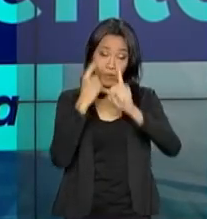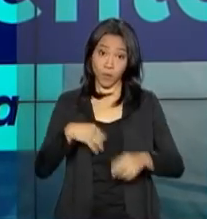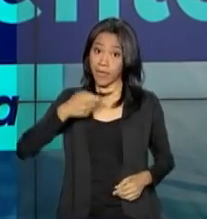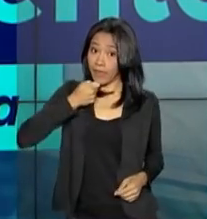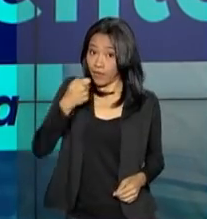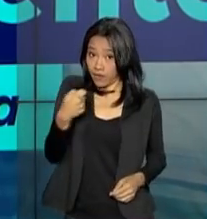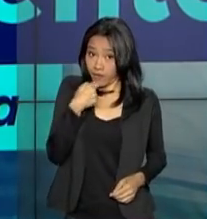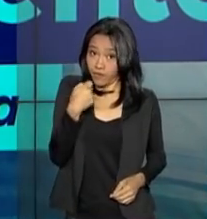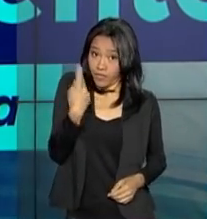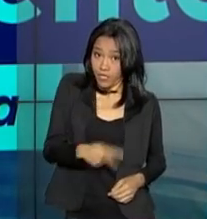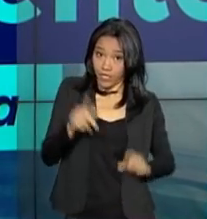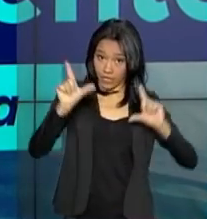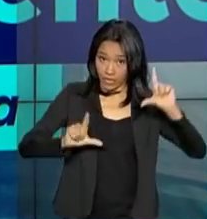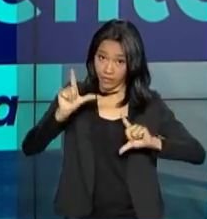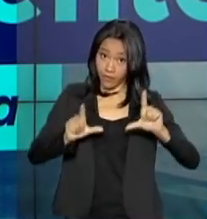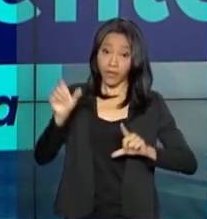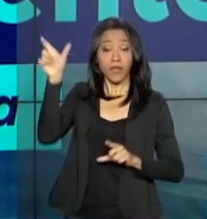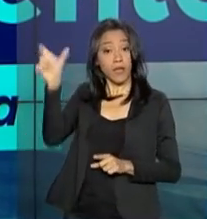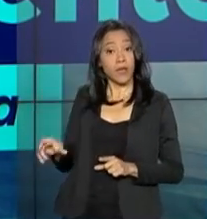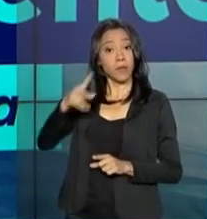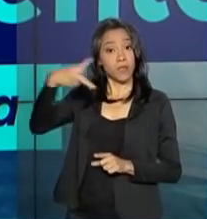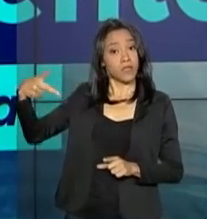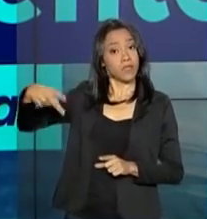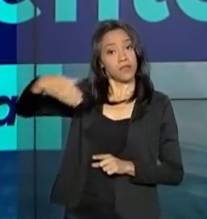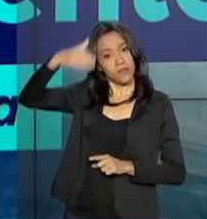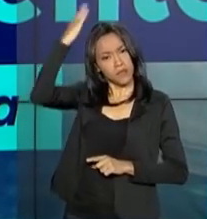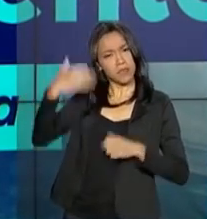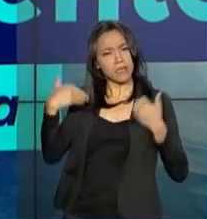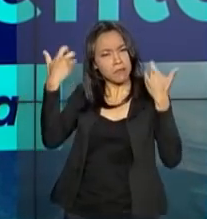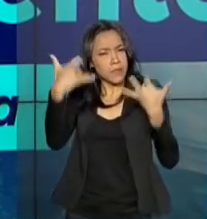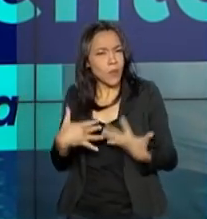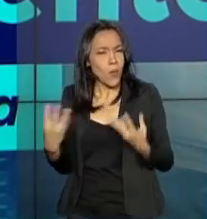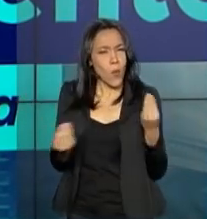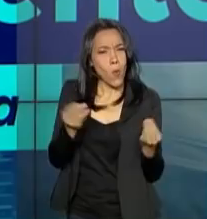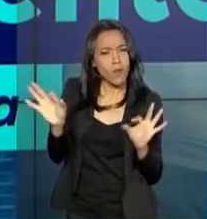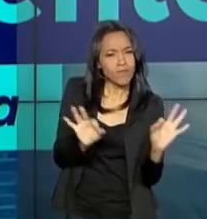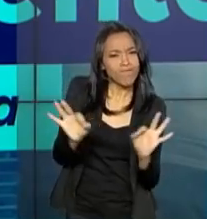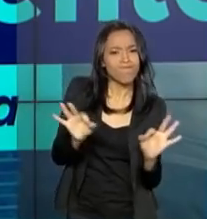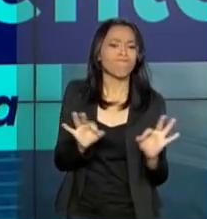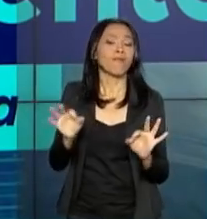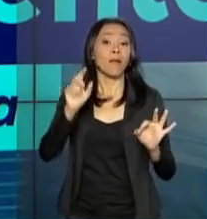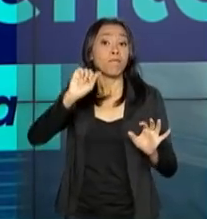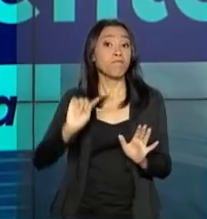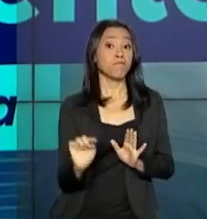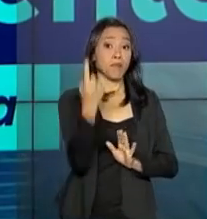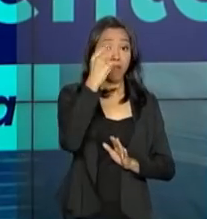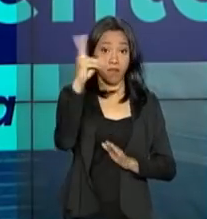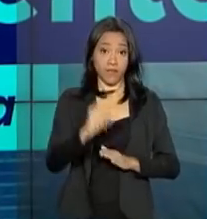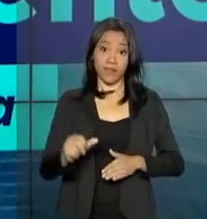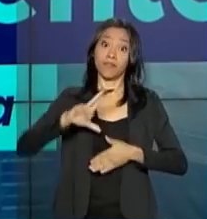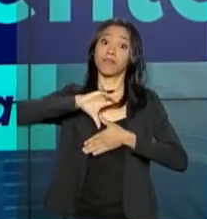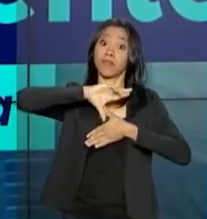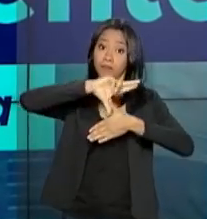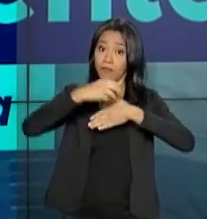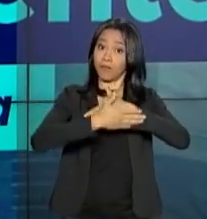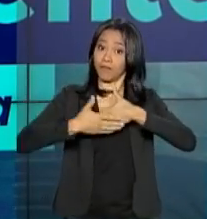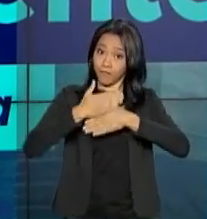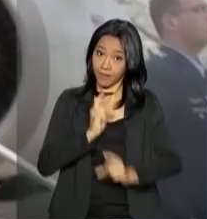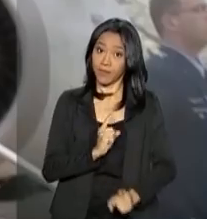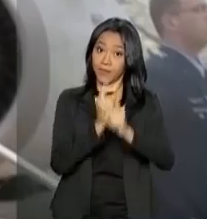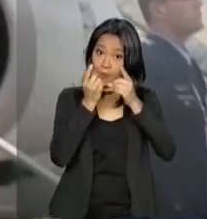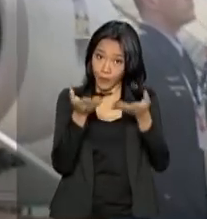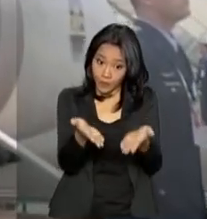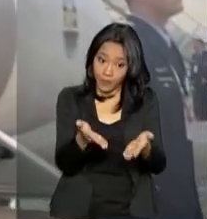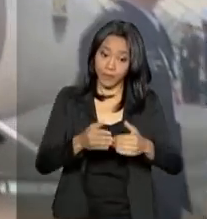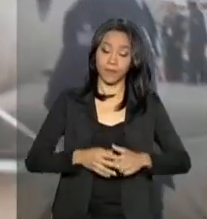temer falou sobre a expectativa para o G20 é a primeira vez que a América do Sul recebe uma reunião de Cúpula do grupo